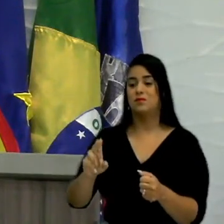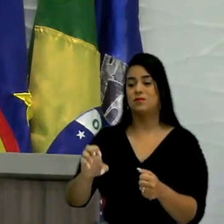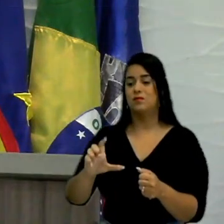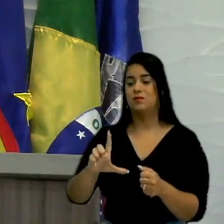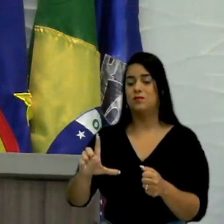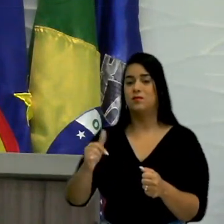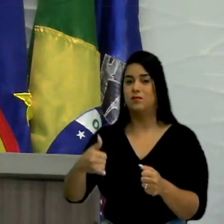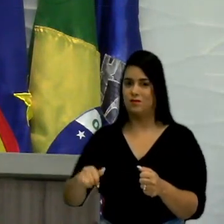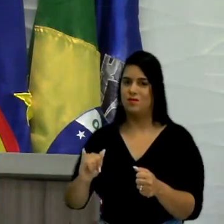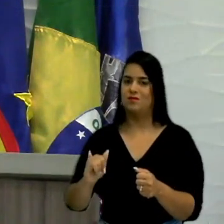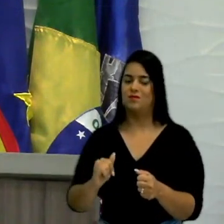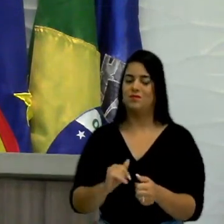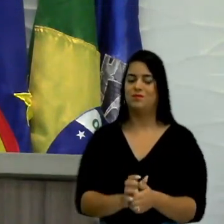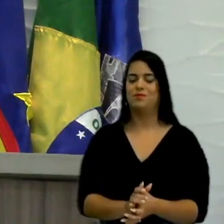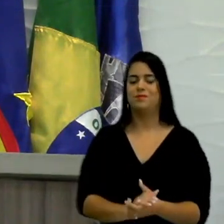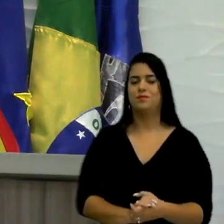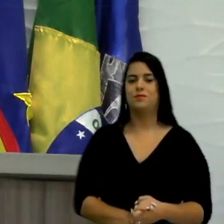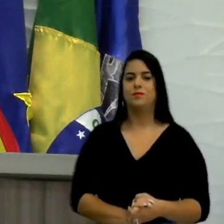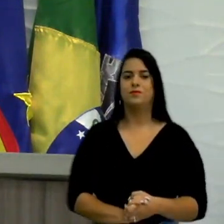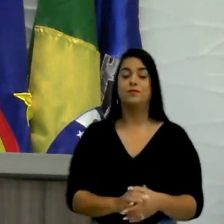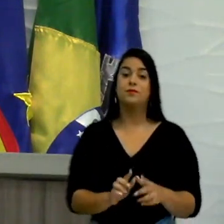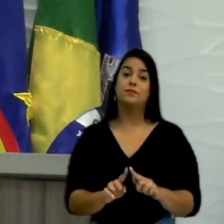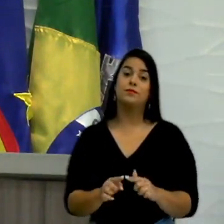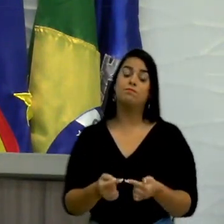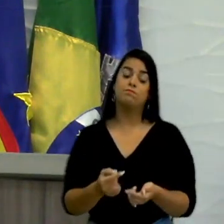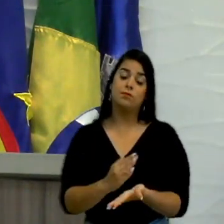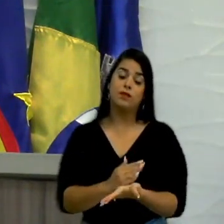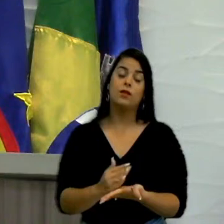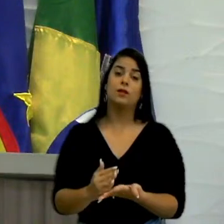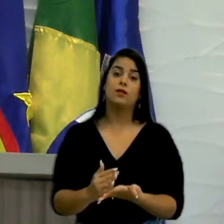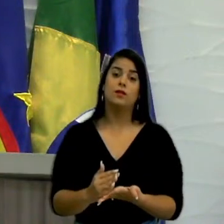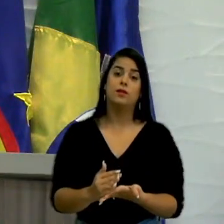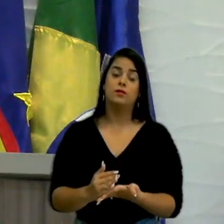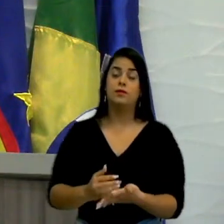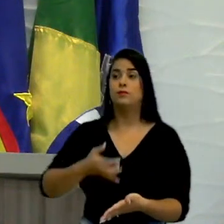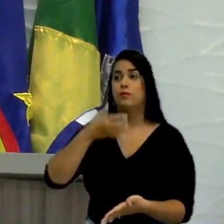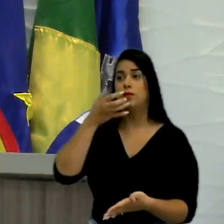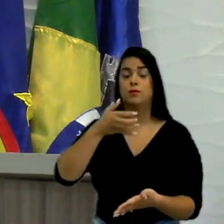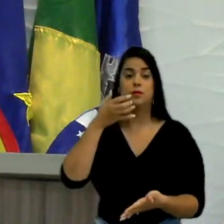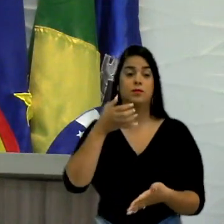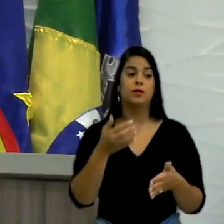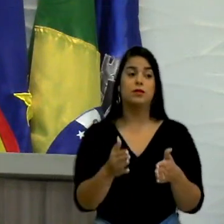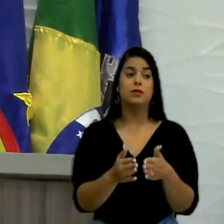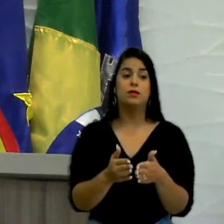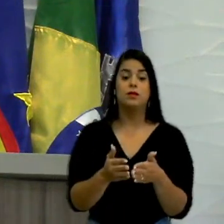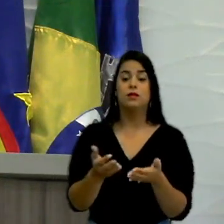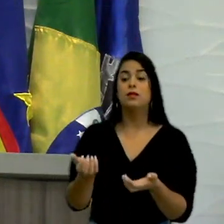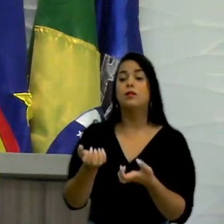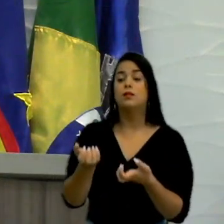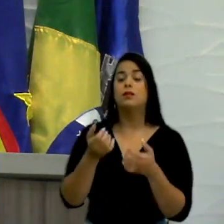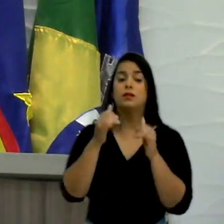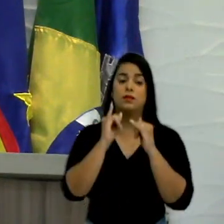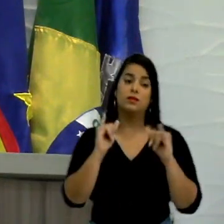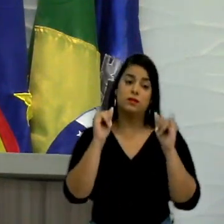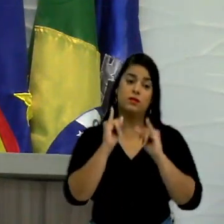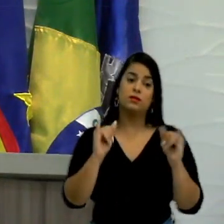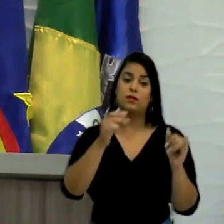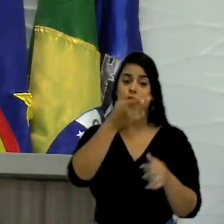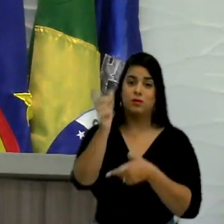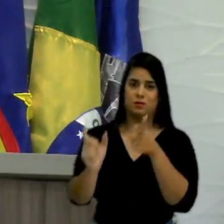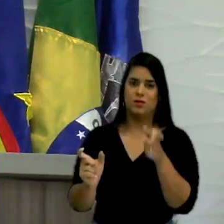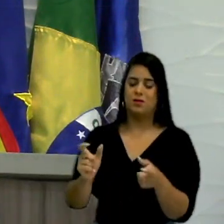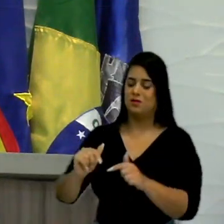os nossos pedidos. Mas, iniciando aqui a minha fala, quero dizer a todos os nossos agricultores